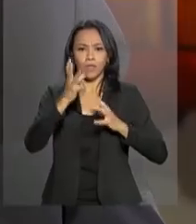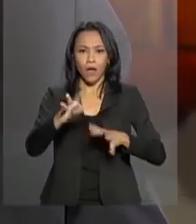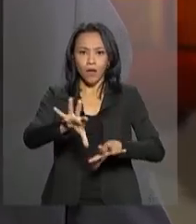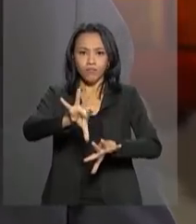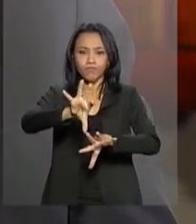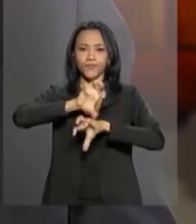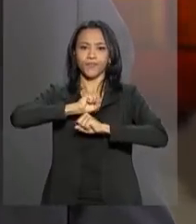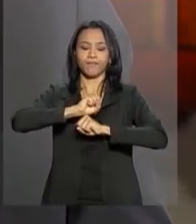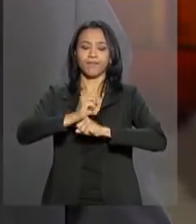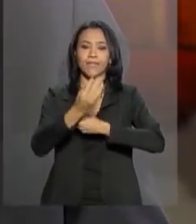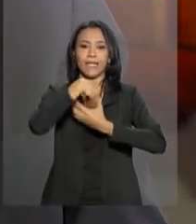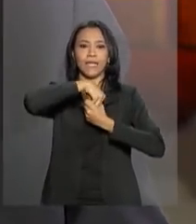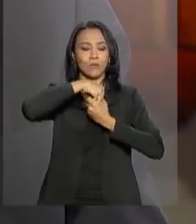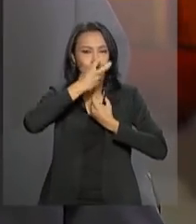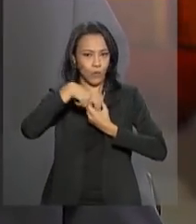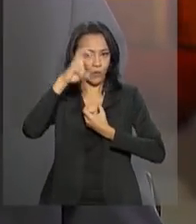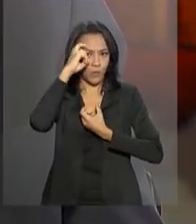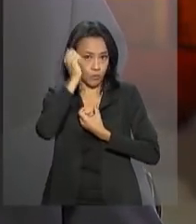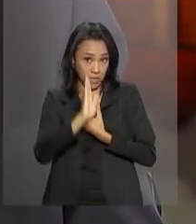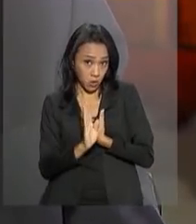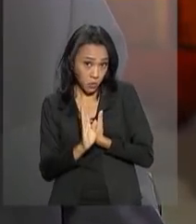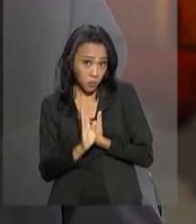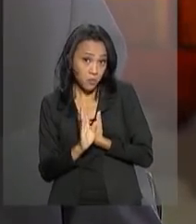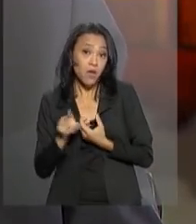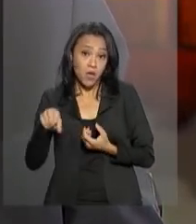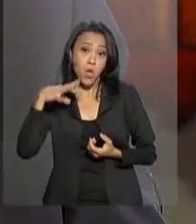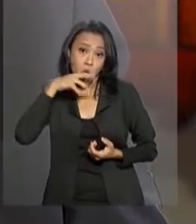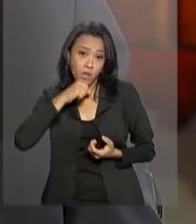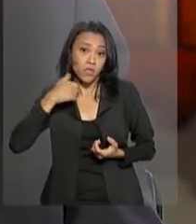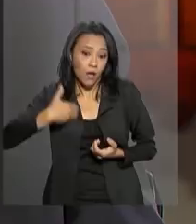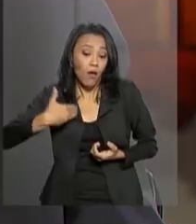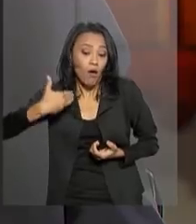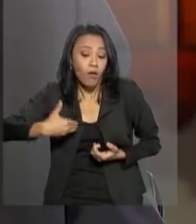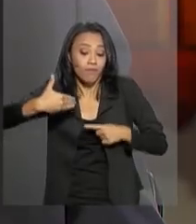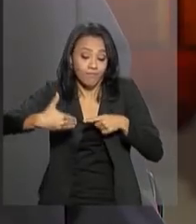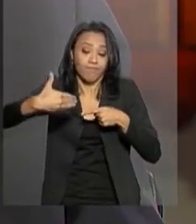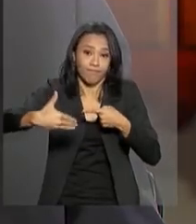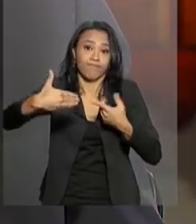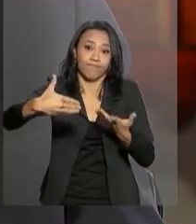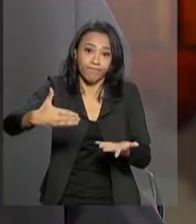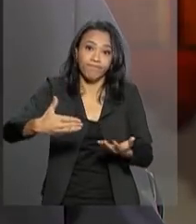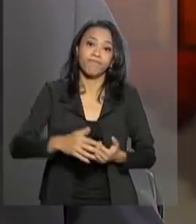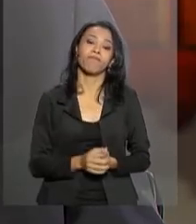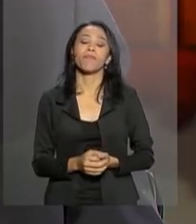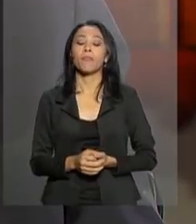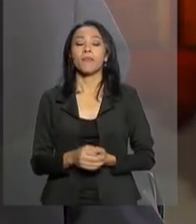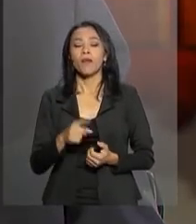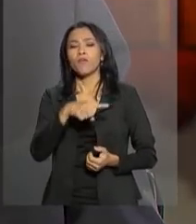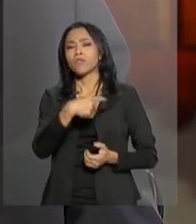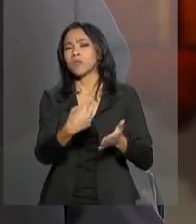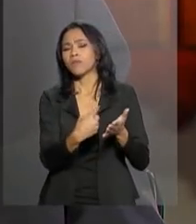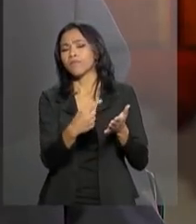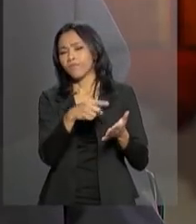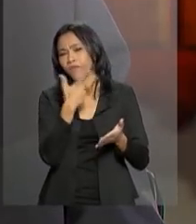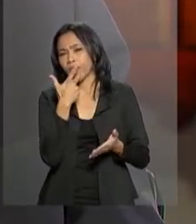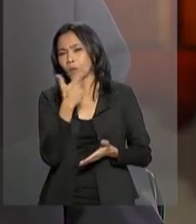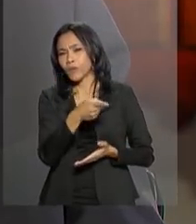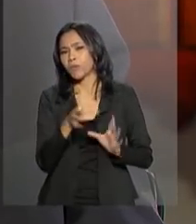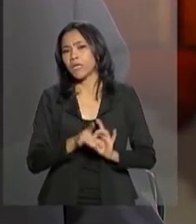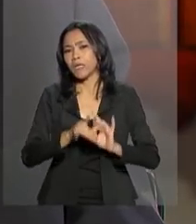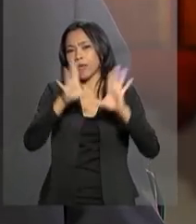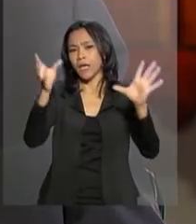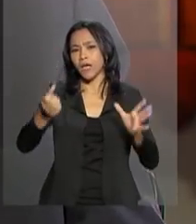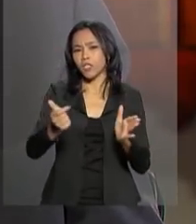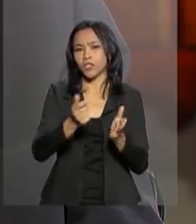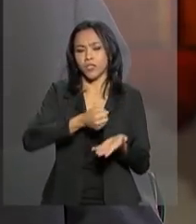brasileira? Eu acho que estão se consolidando. Você veja, eu dou exemplos aqui. Vamos tomar, você falou em liberdade de imprensa, por exemplo, né?